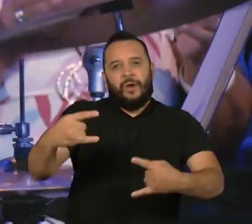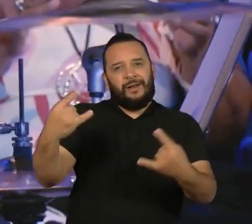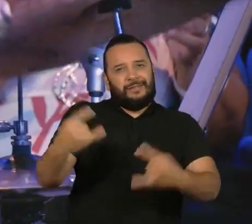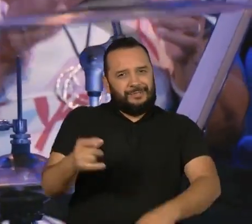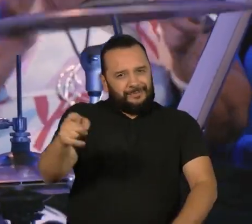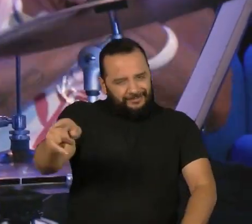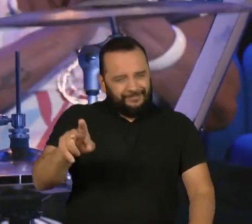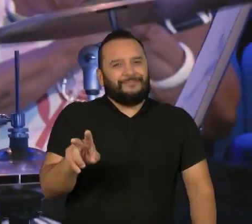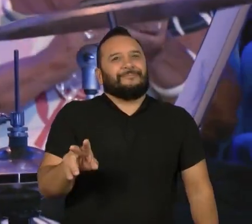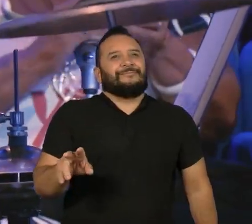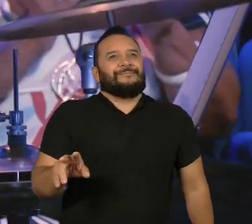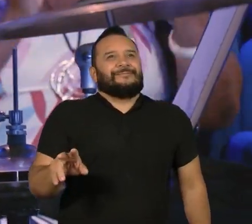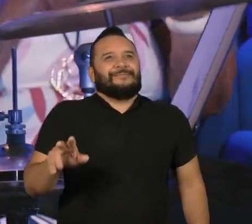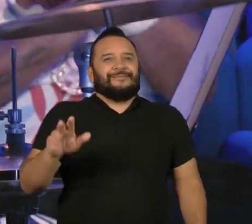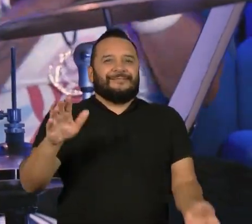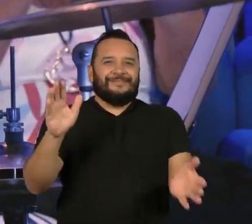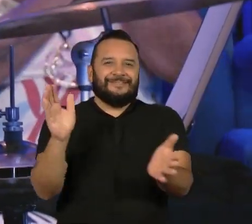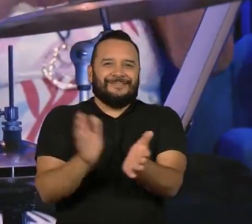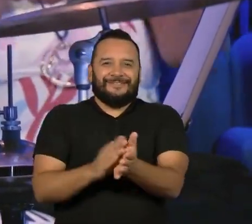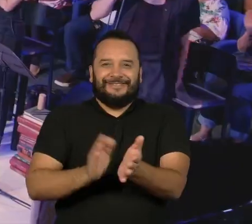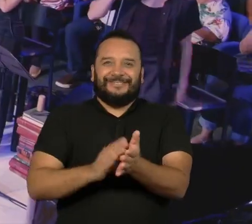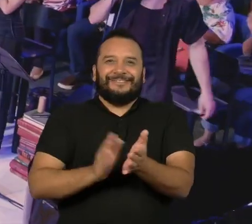will rock